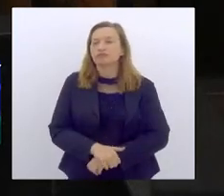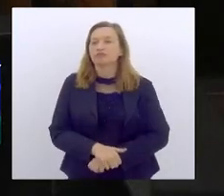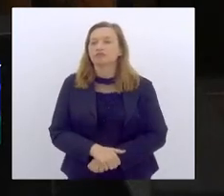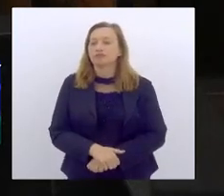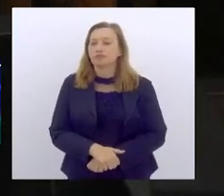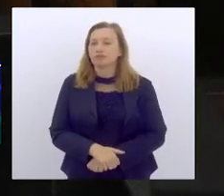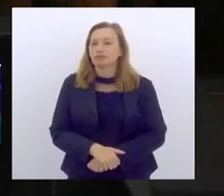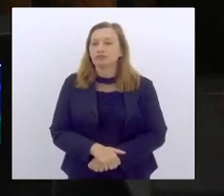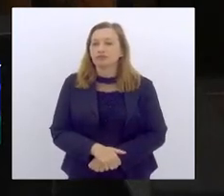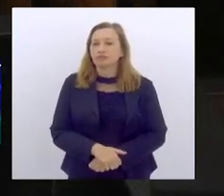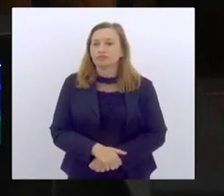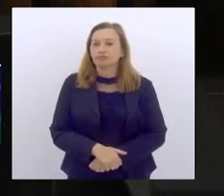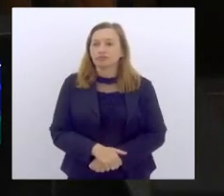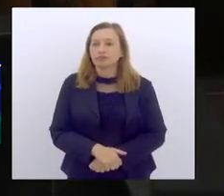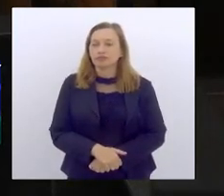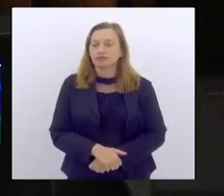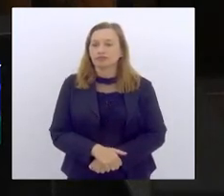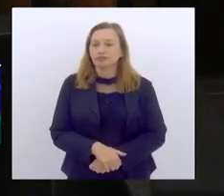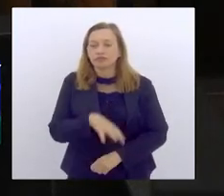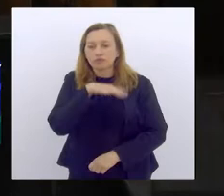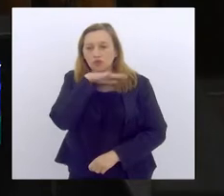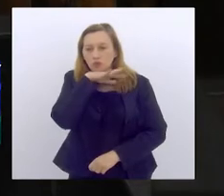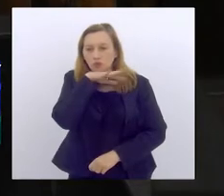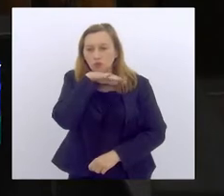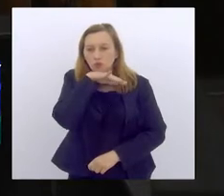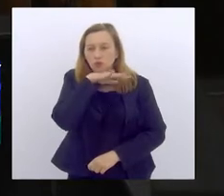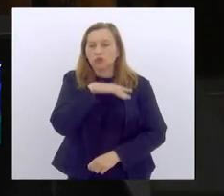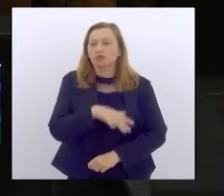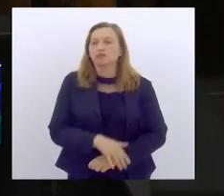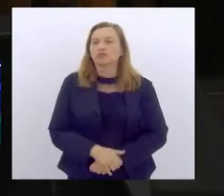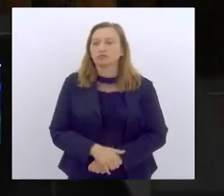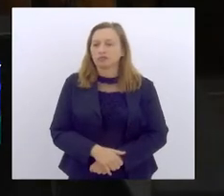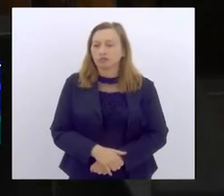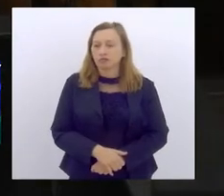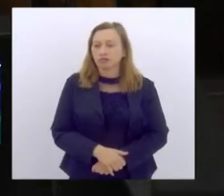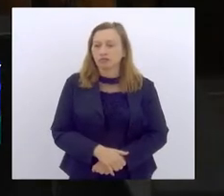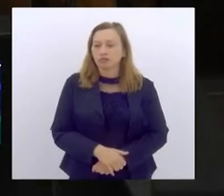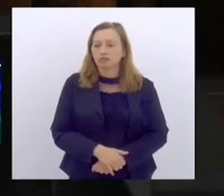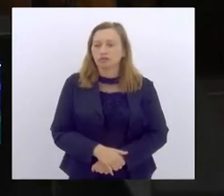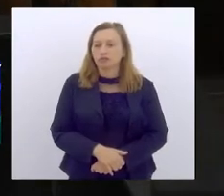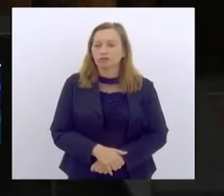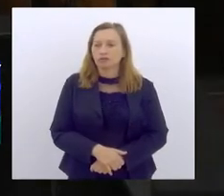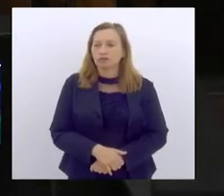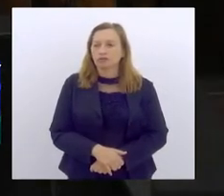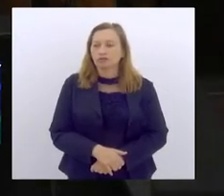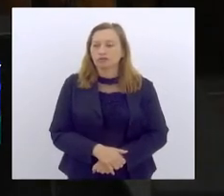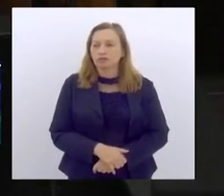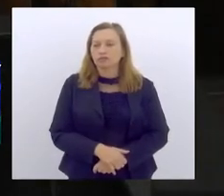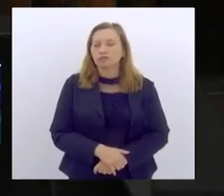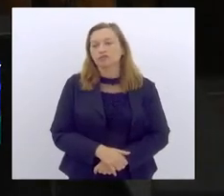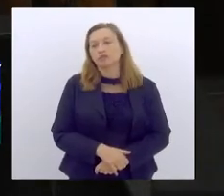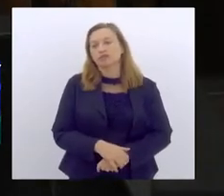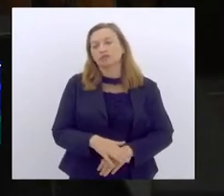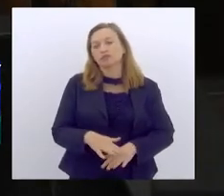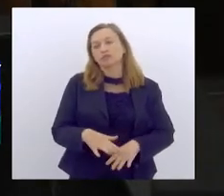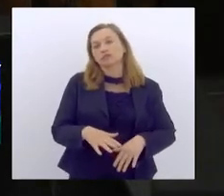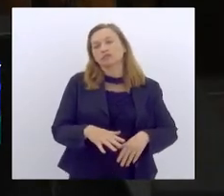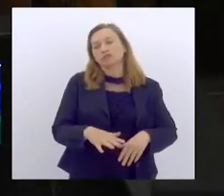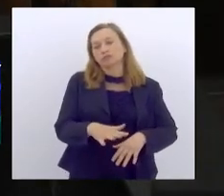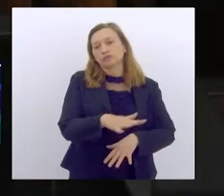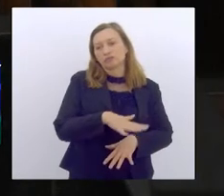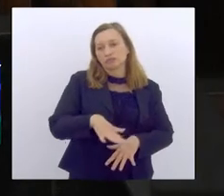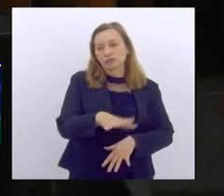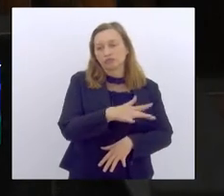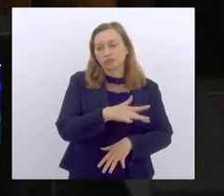pela péssimo atendimento que se dá na área da saúde pública o nosso